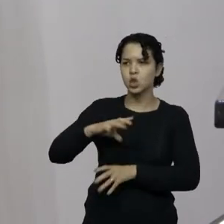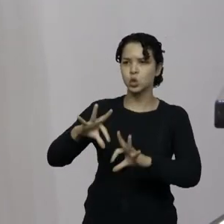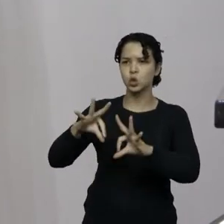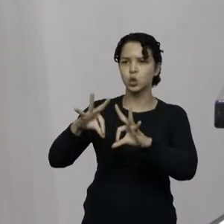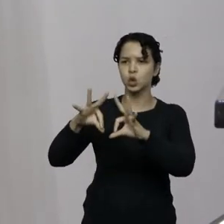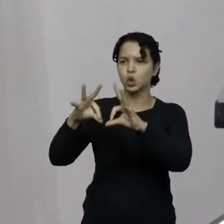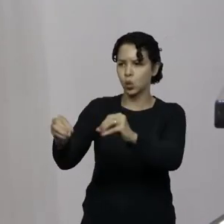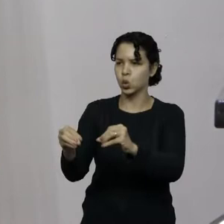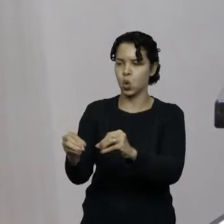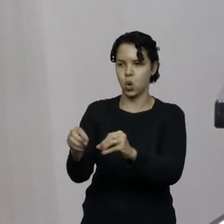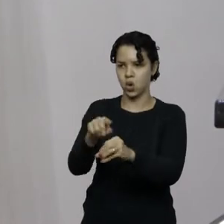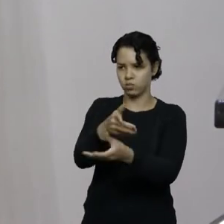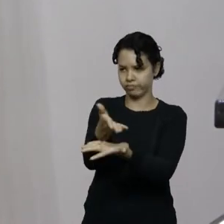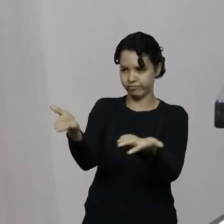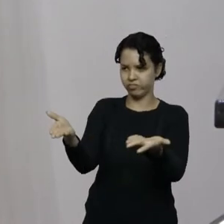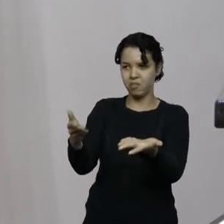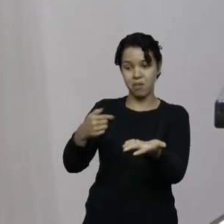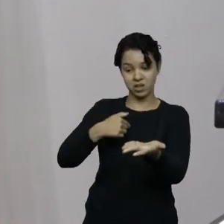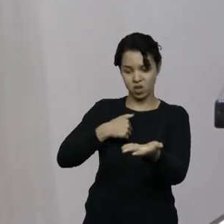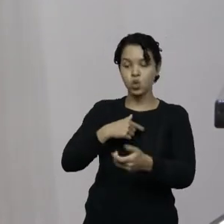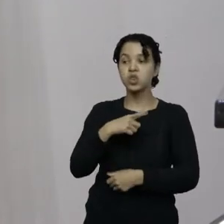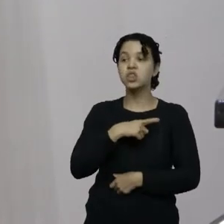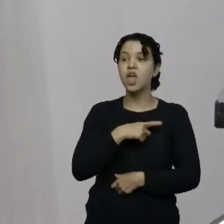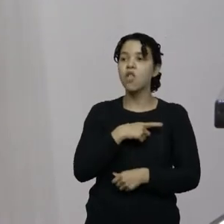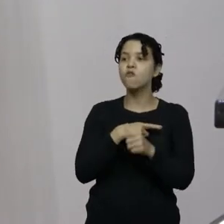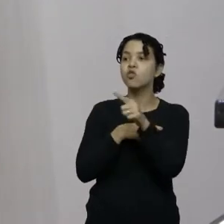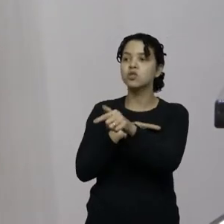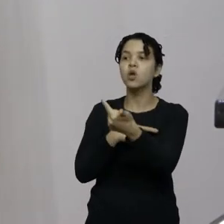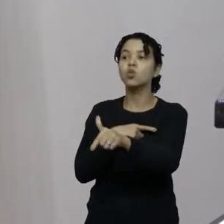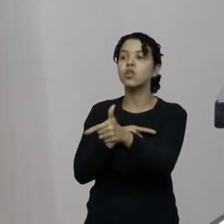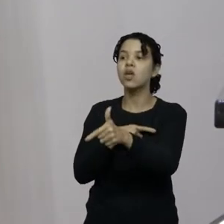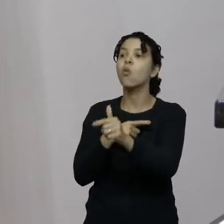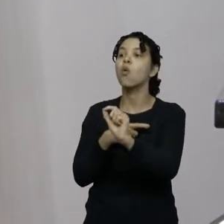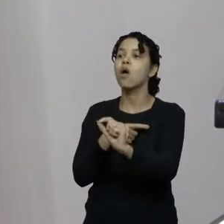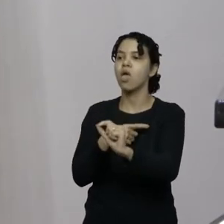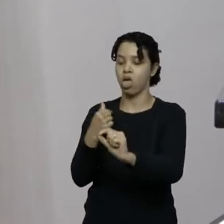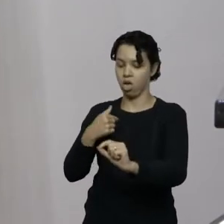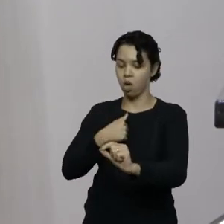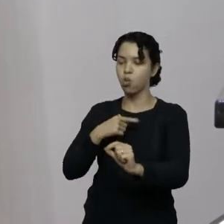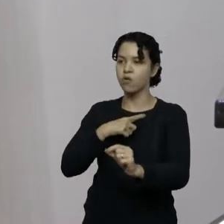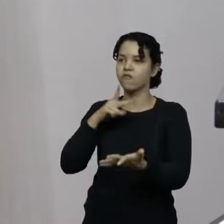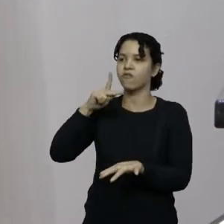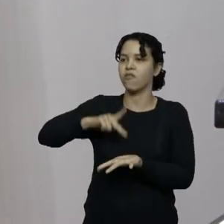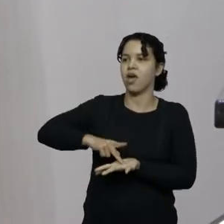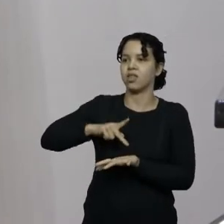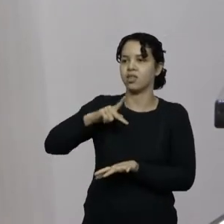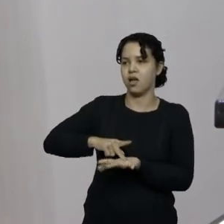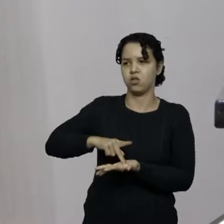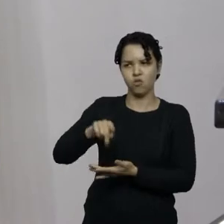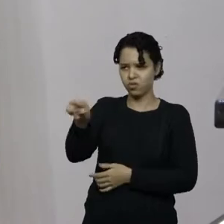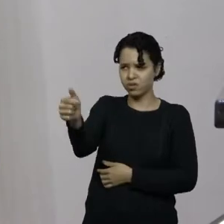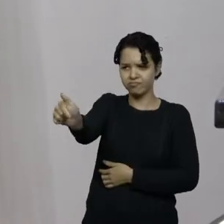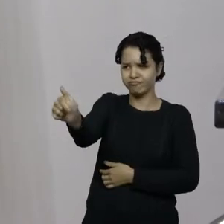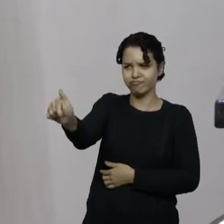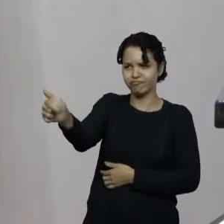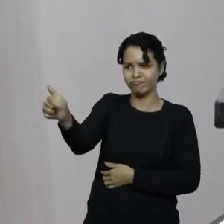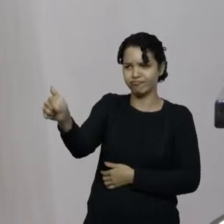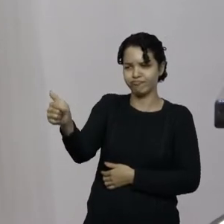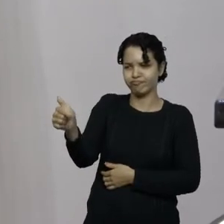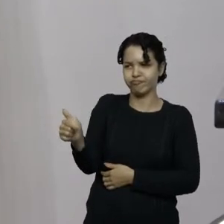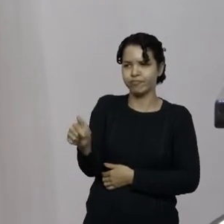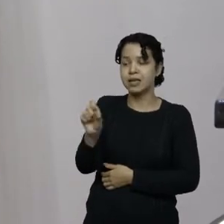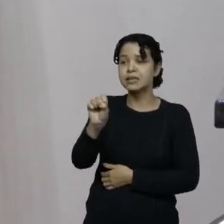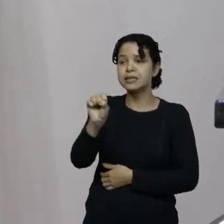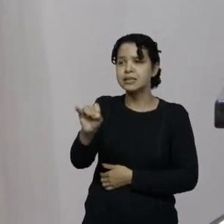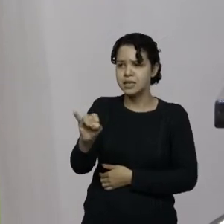coisa eu tenho que o senhor não tem verdade verdade senhor não senhor' se